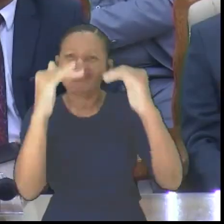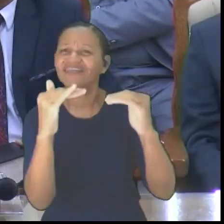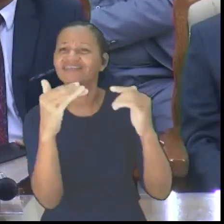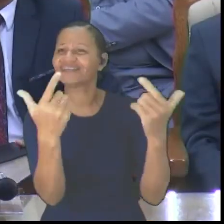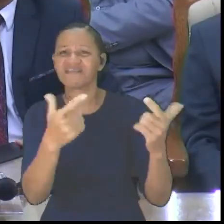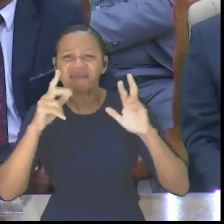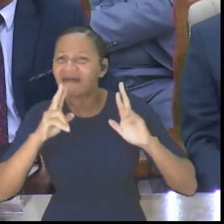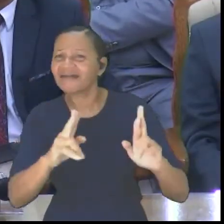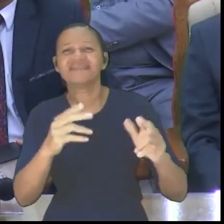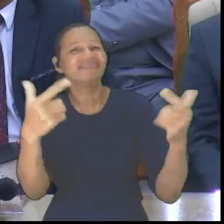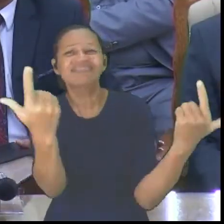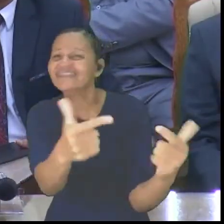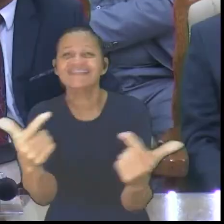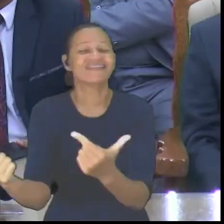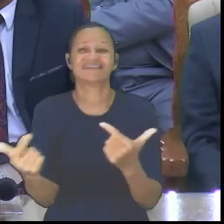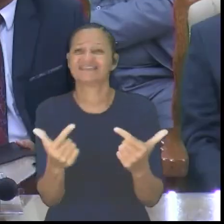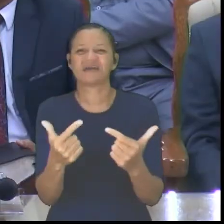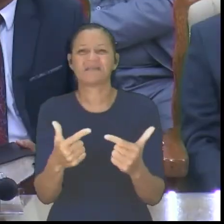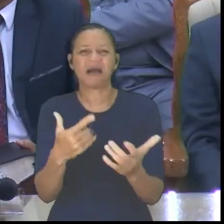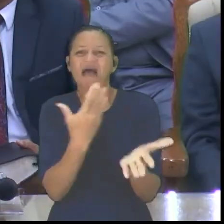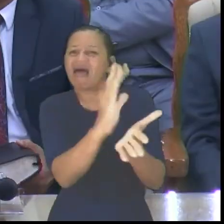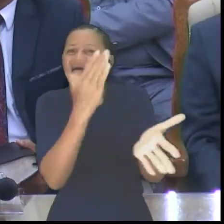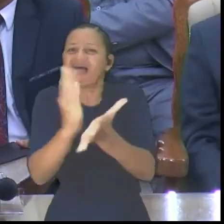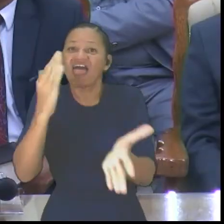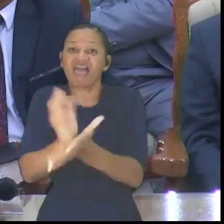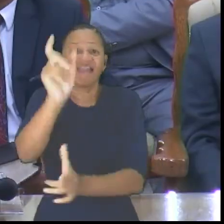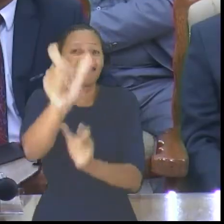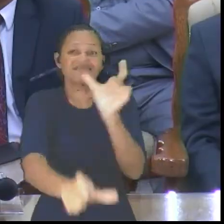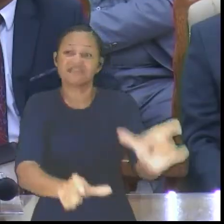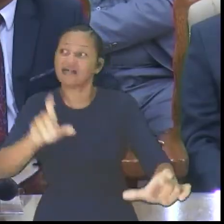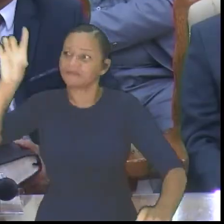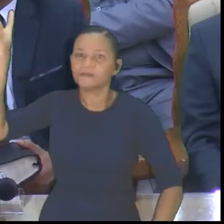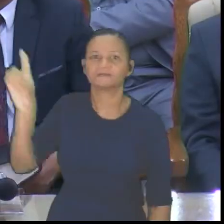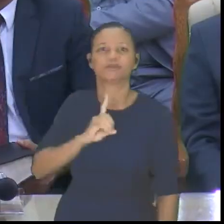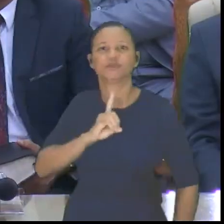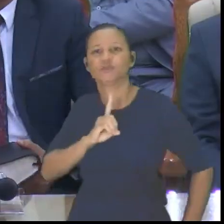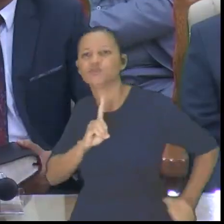eles. É sobre Deus em você.